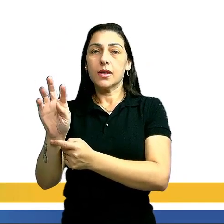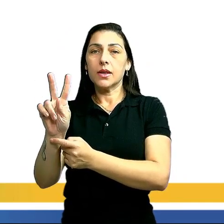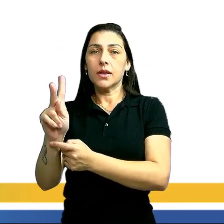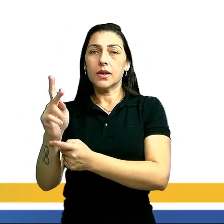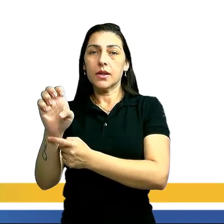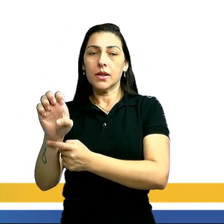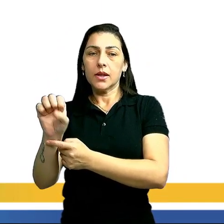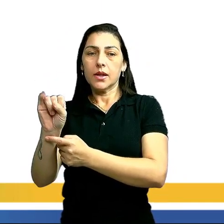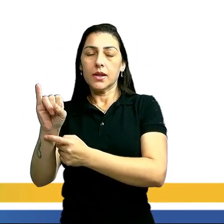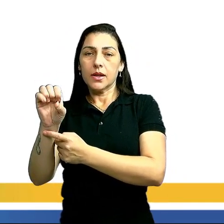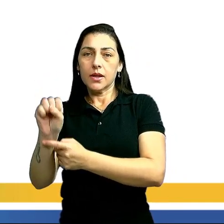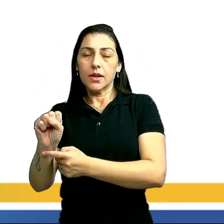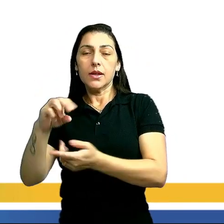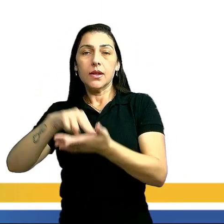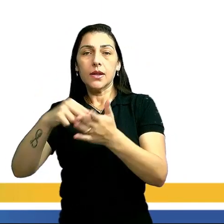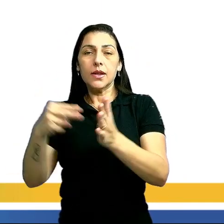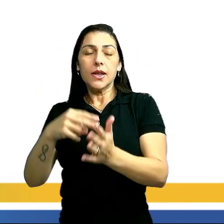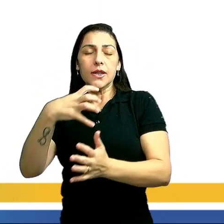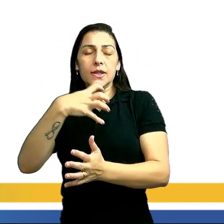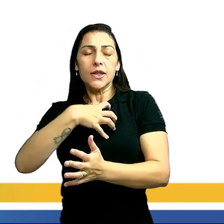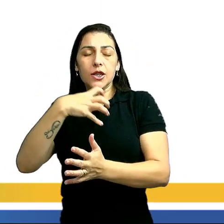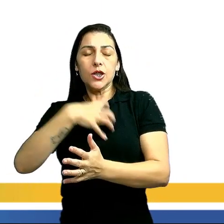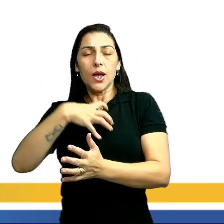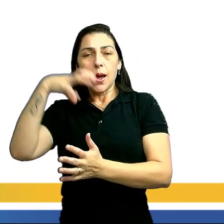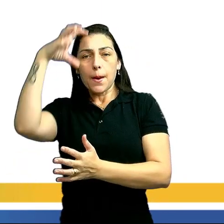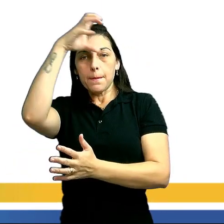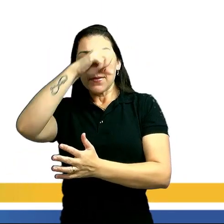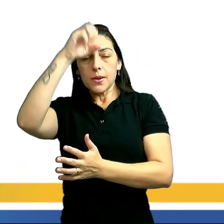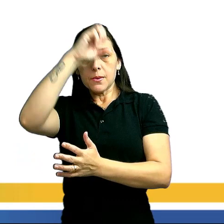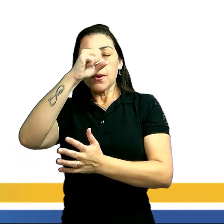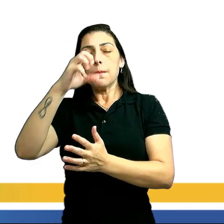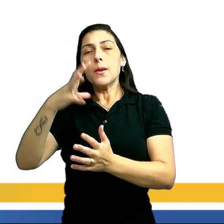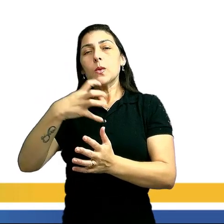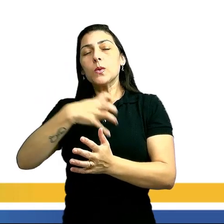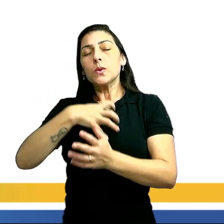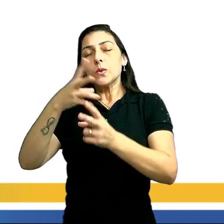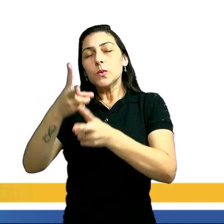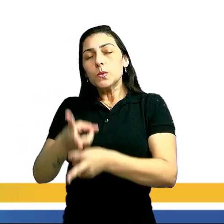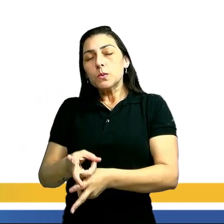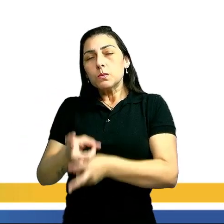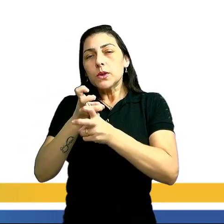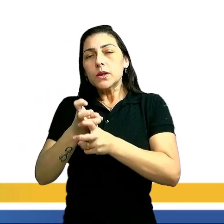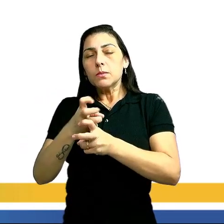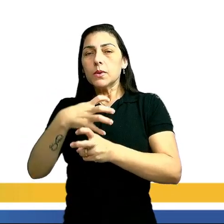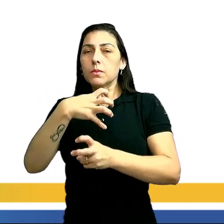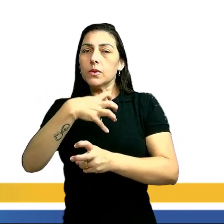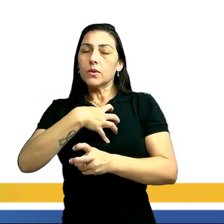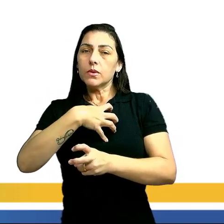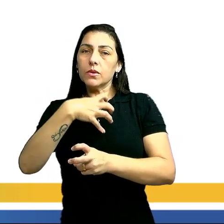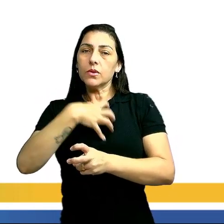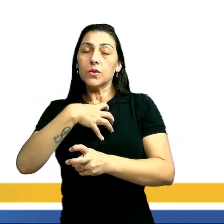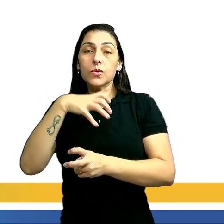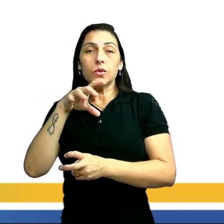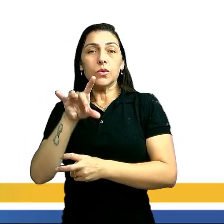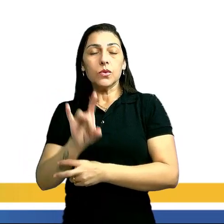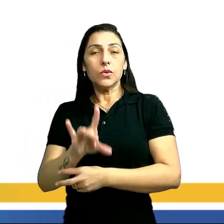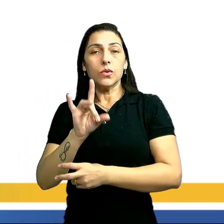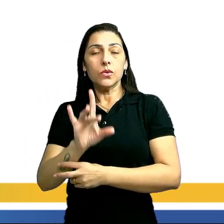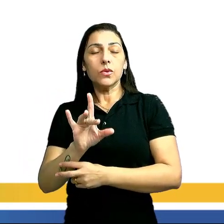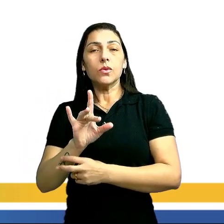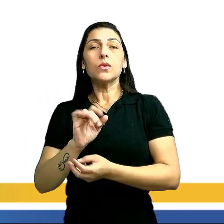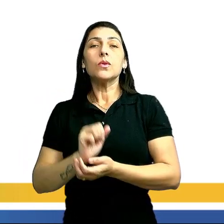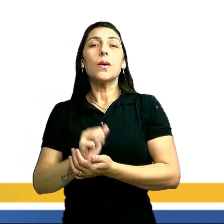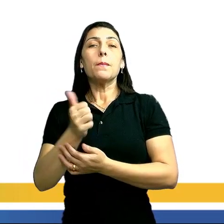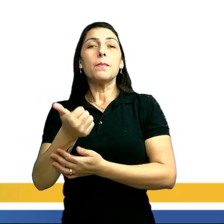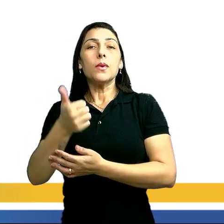sentir, ou seja, aprender pelos sentidos, perceber pelos sentidos. Só que, por